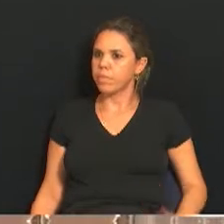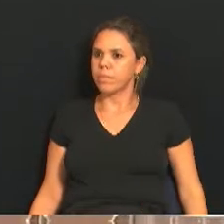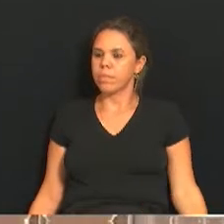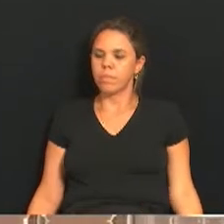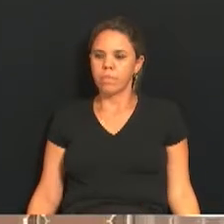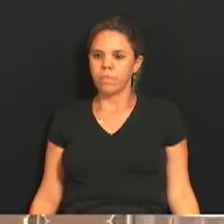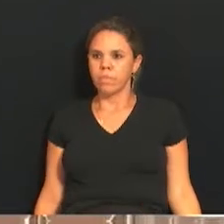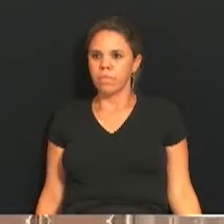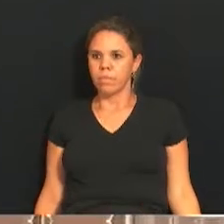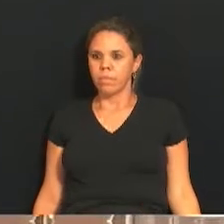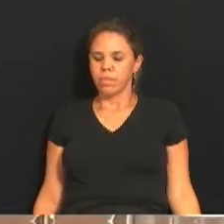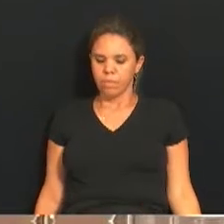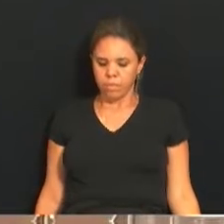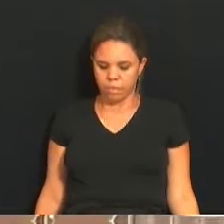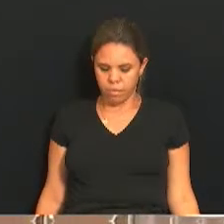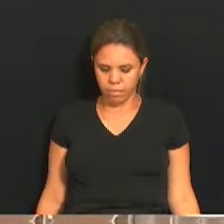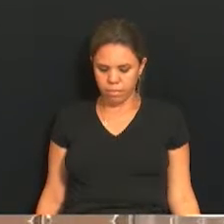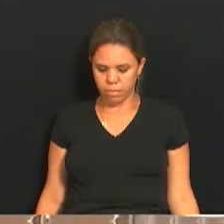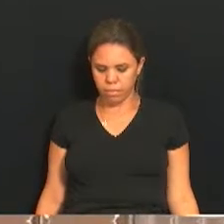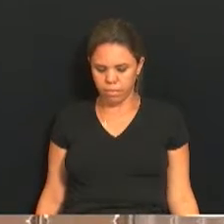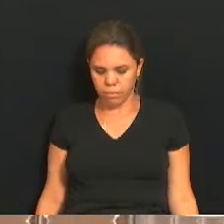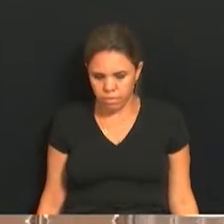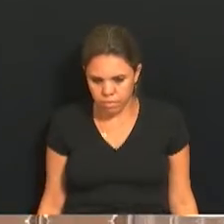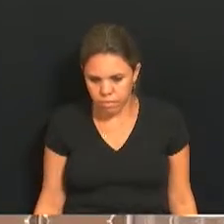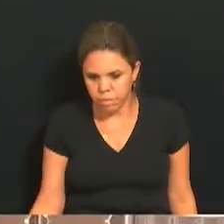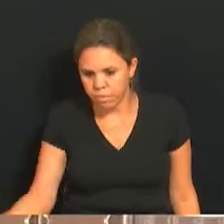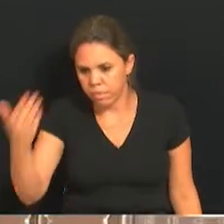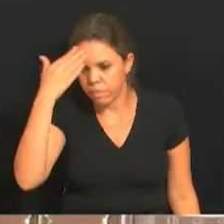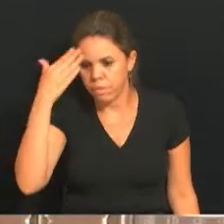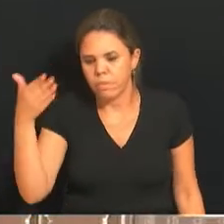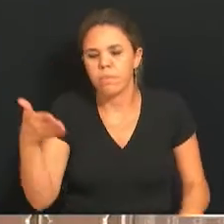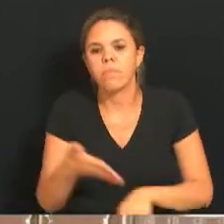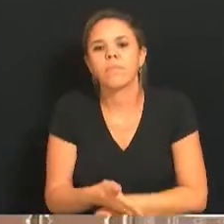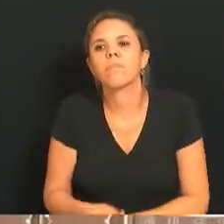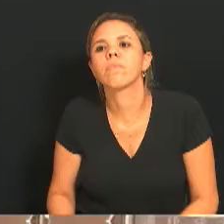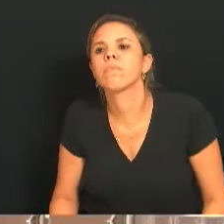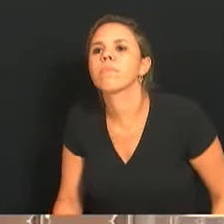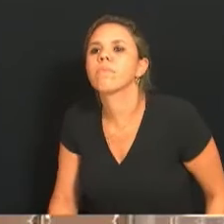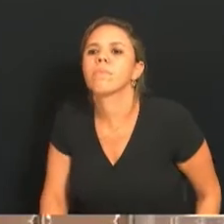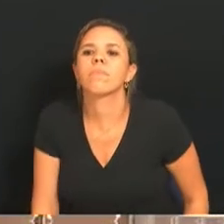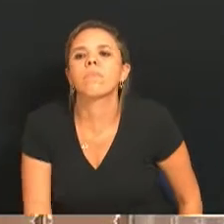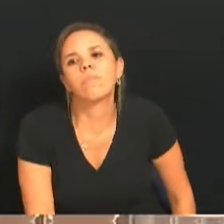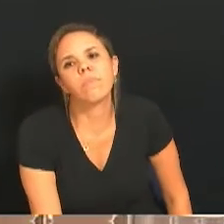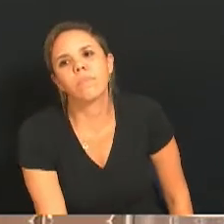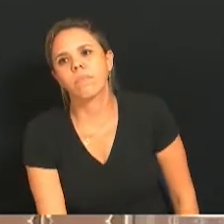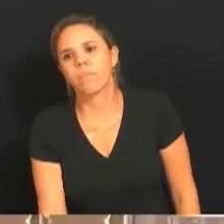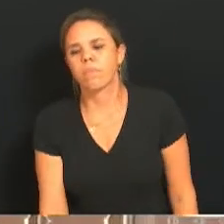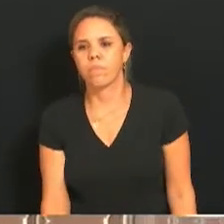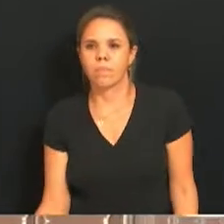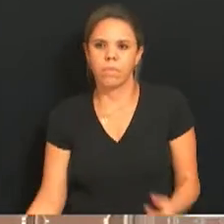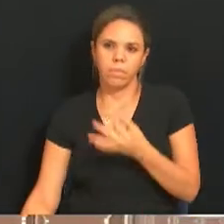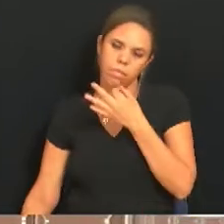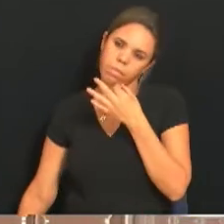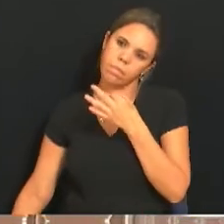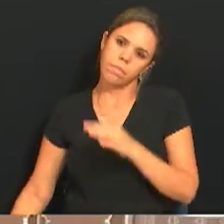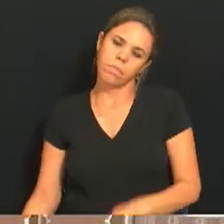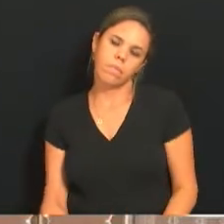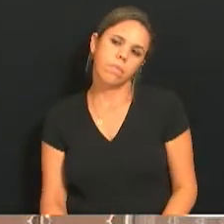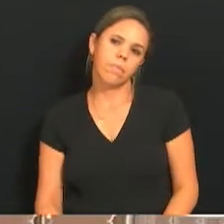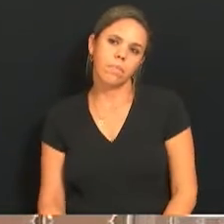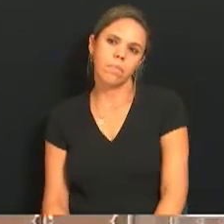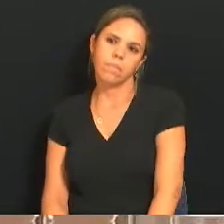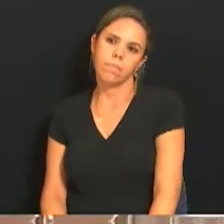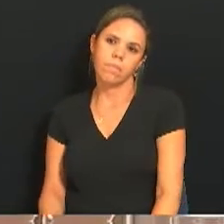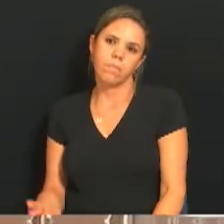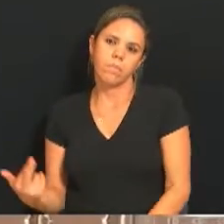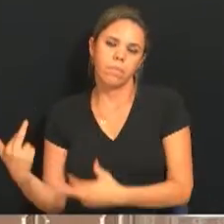Vereador Eduardo Magoga, agradeço a sua participação, sei que tem algumas atribuições aí, mesmo assim consegui um tempinho,